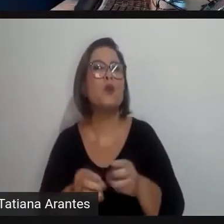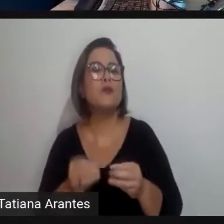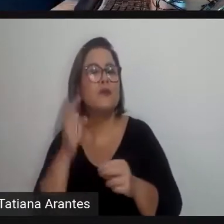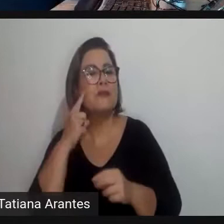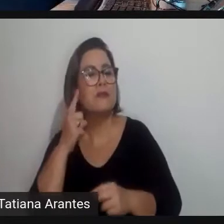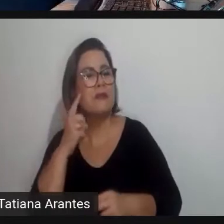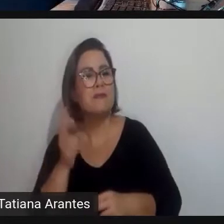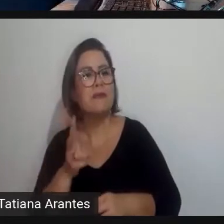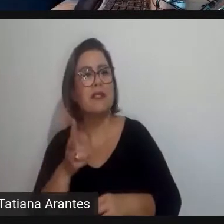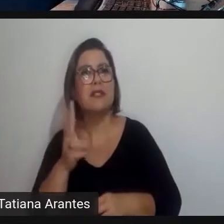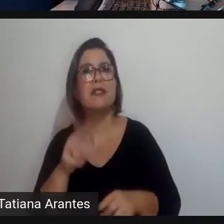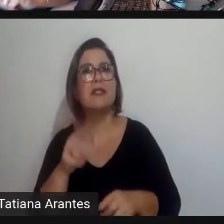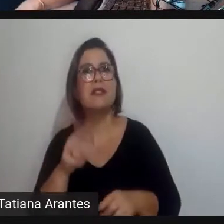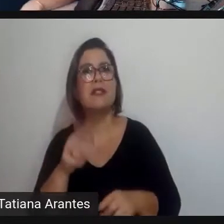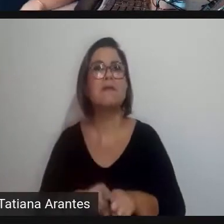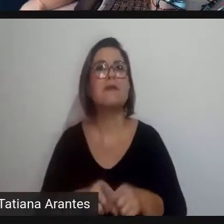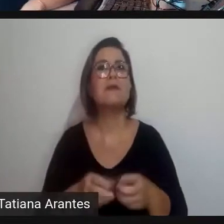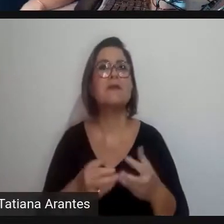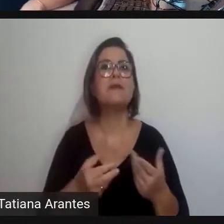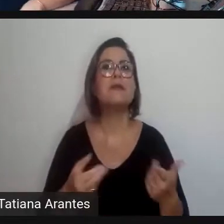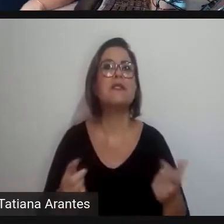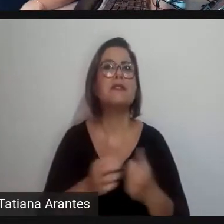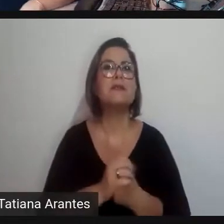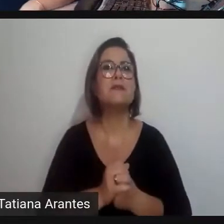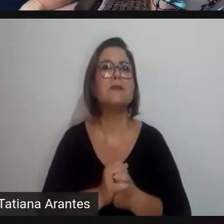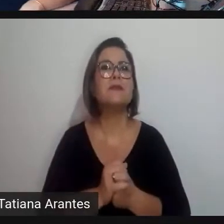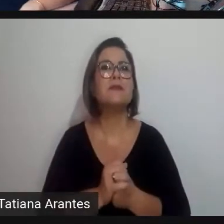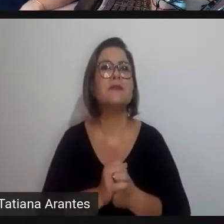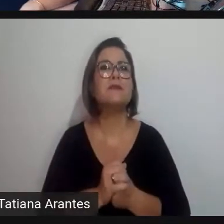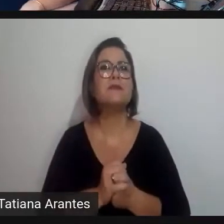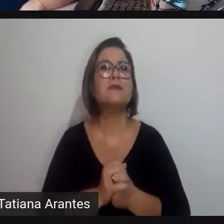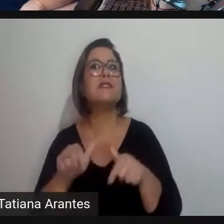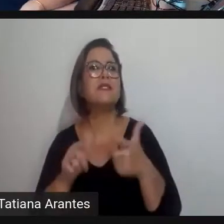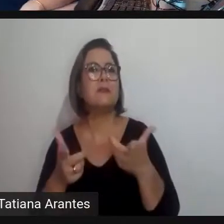ao mobiliário e aos equipamentos de trabalho.